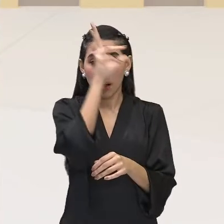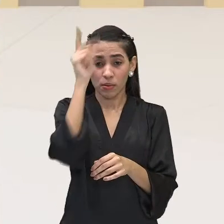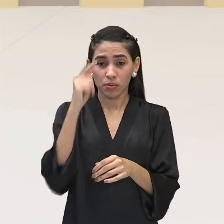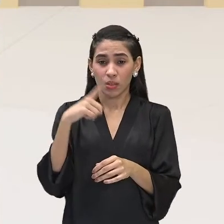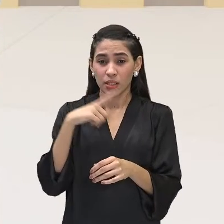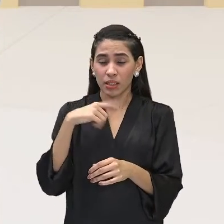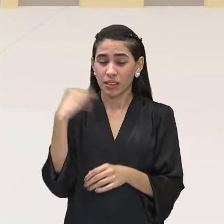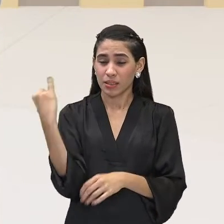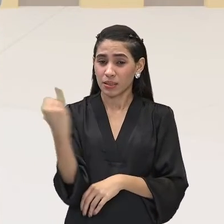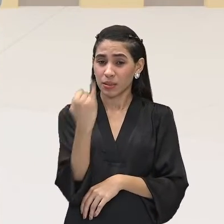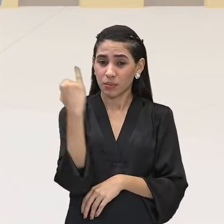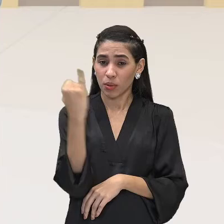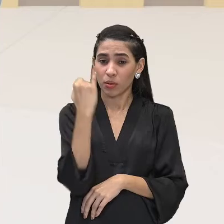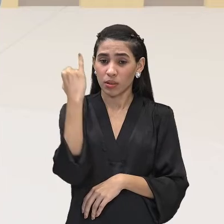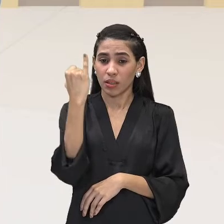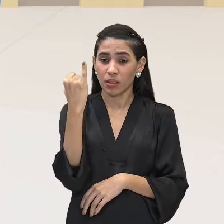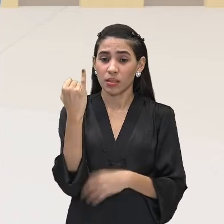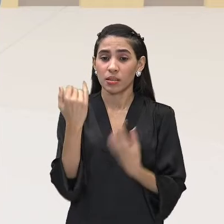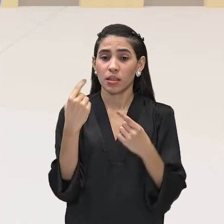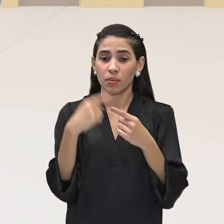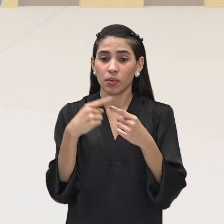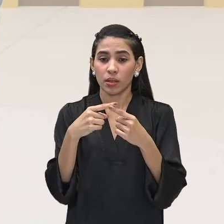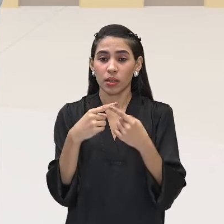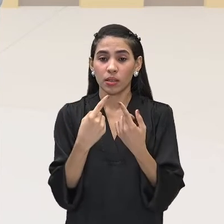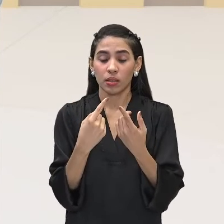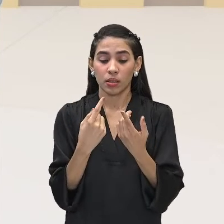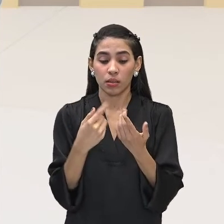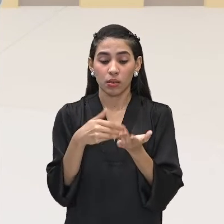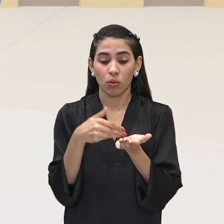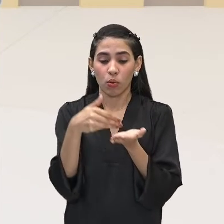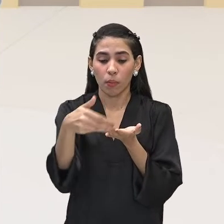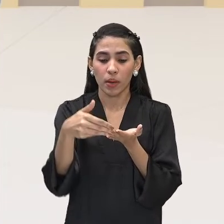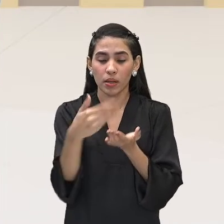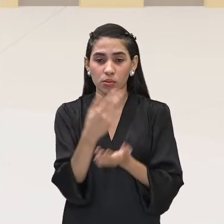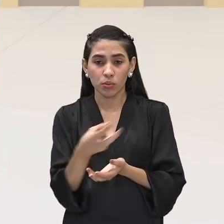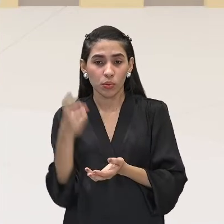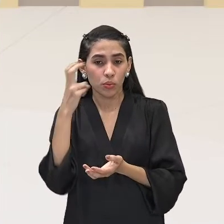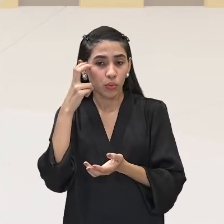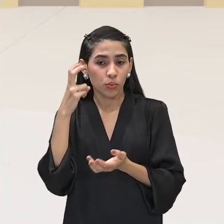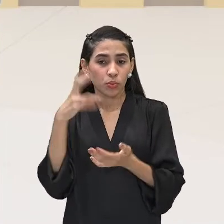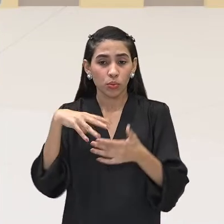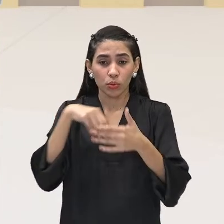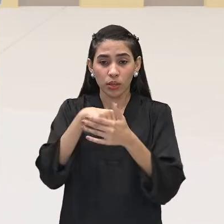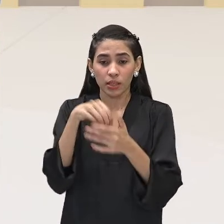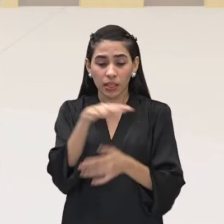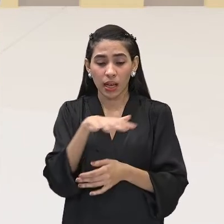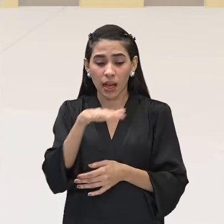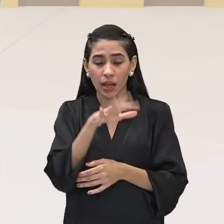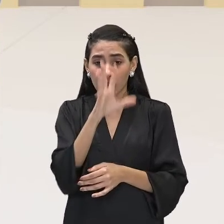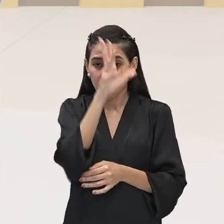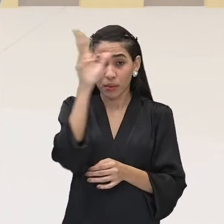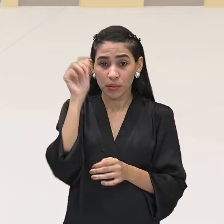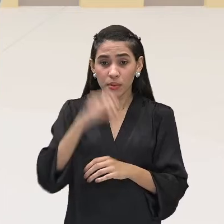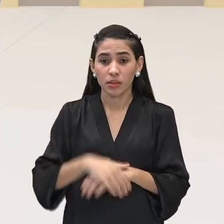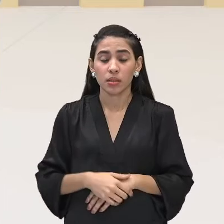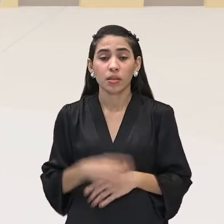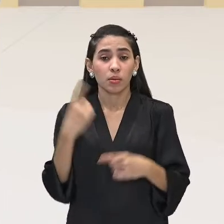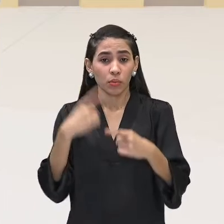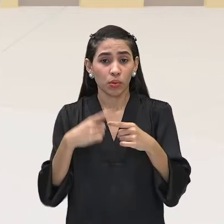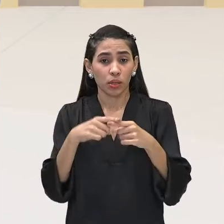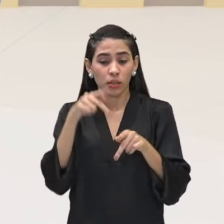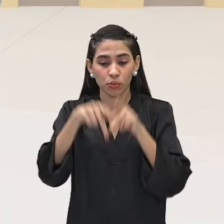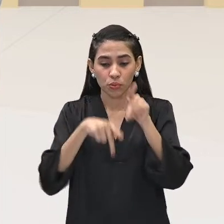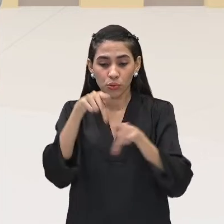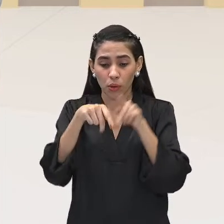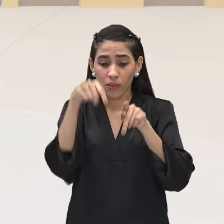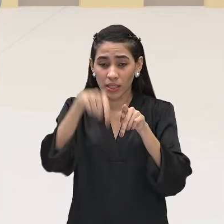fundamental importância na questão da construção de uma cultura dentro da região amazônica, tá? Isso porque os povos que